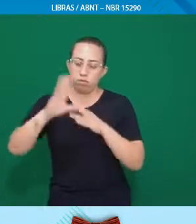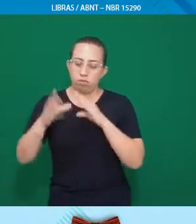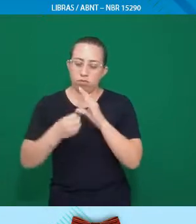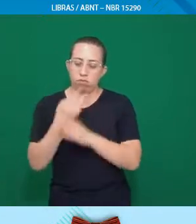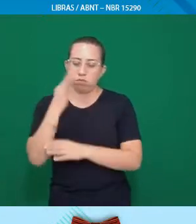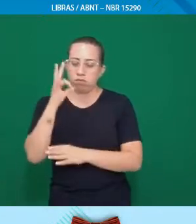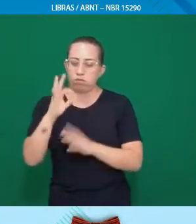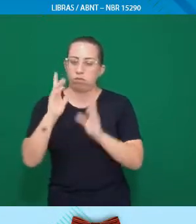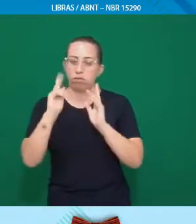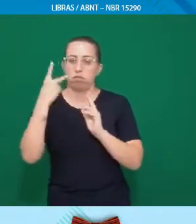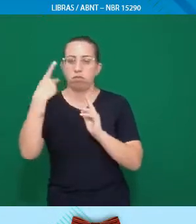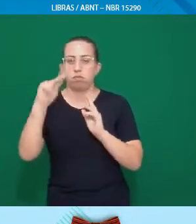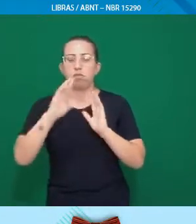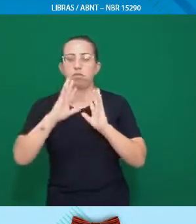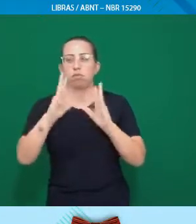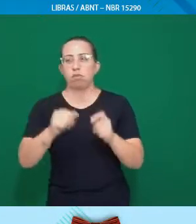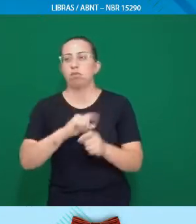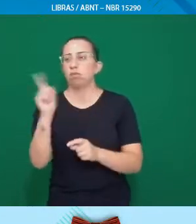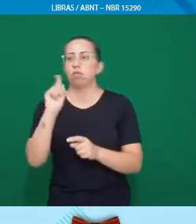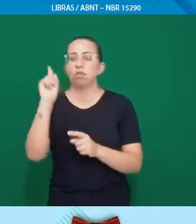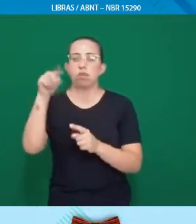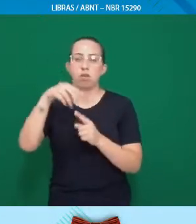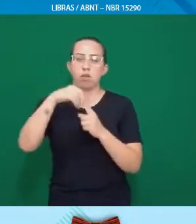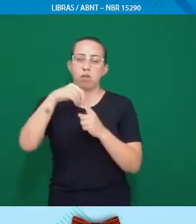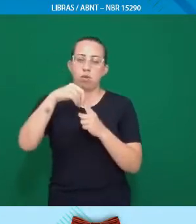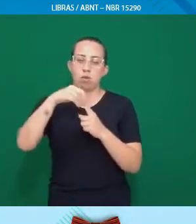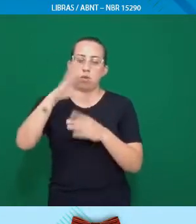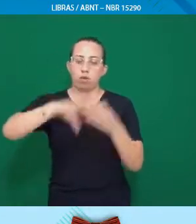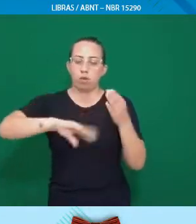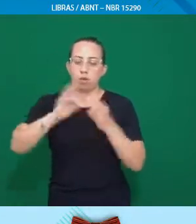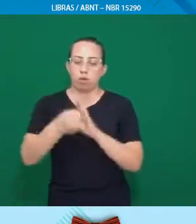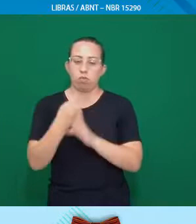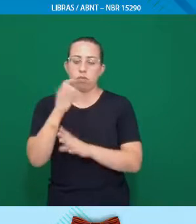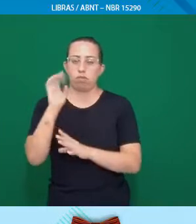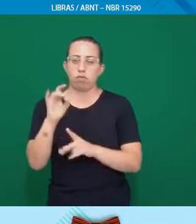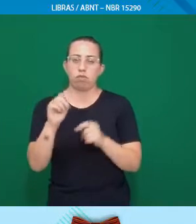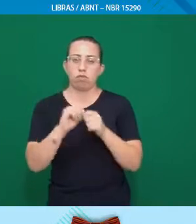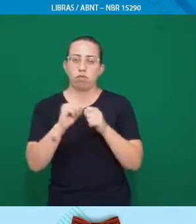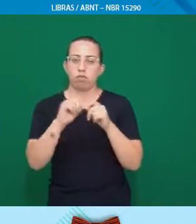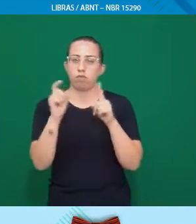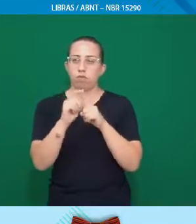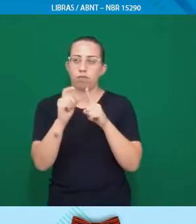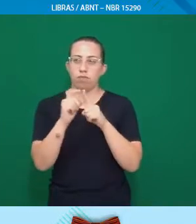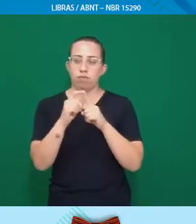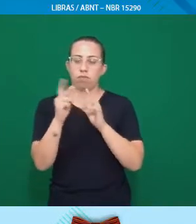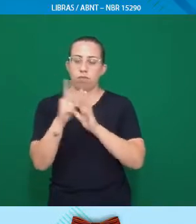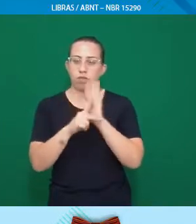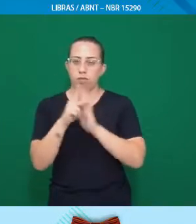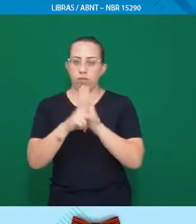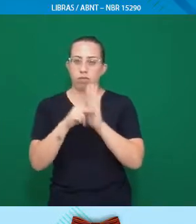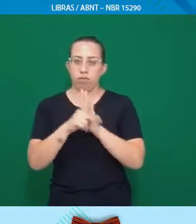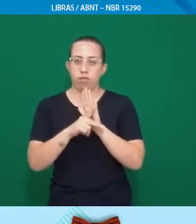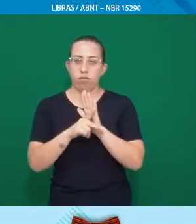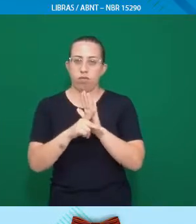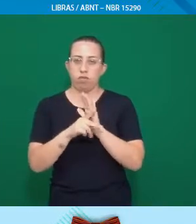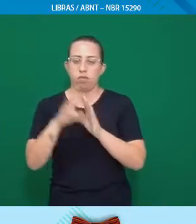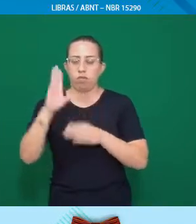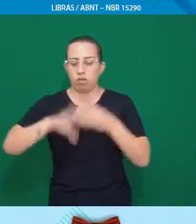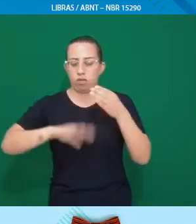Campos Novos para todos e não Campos Novos podem palavra é um